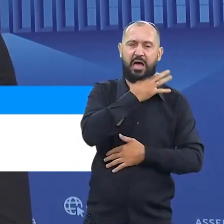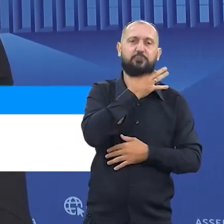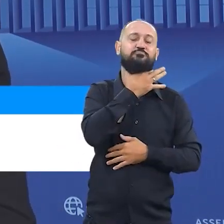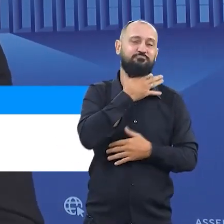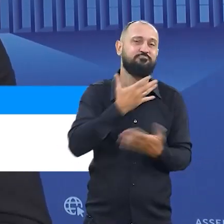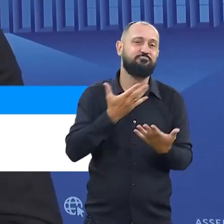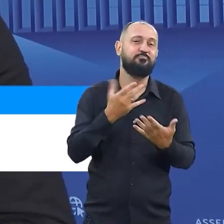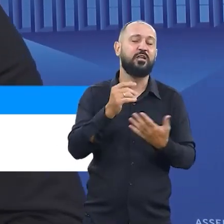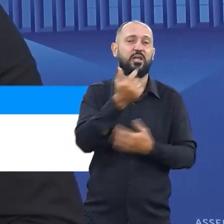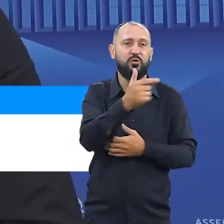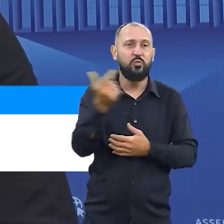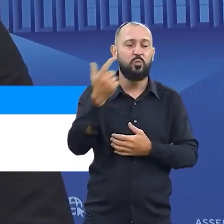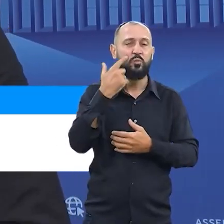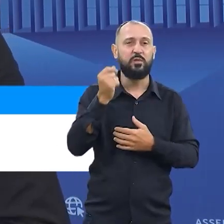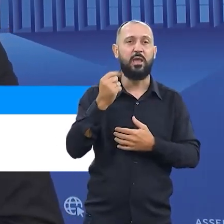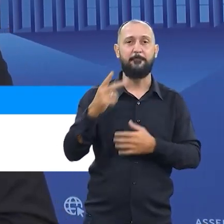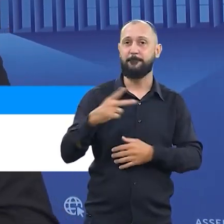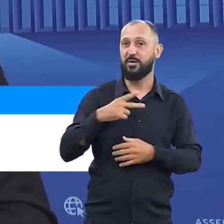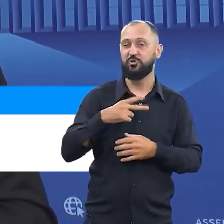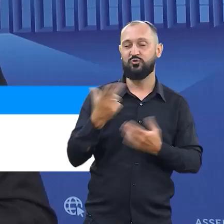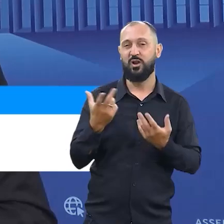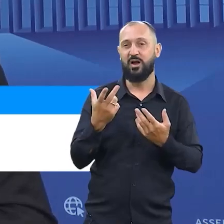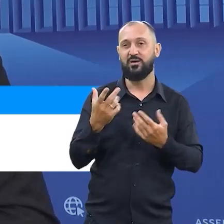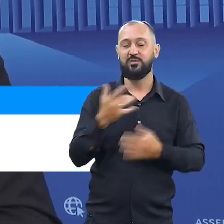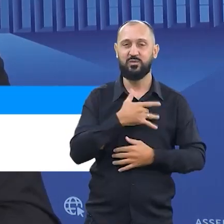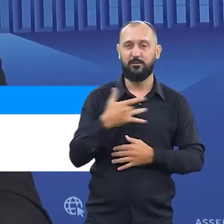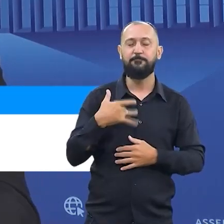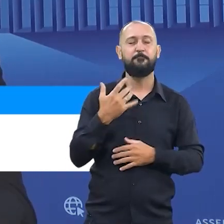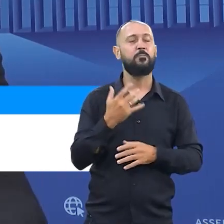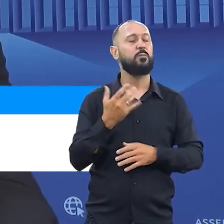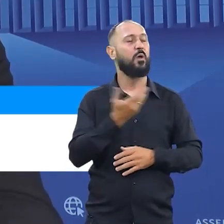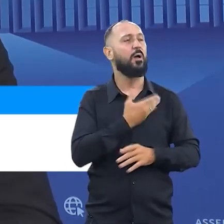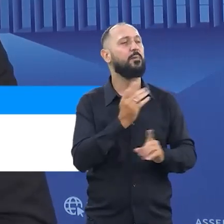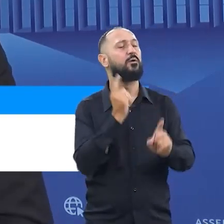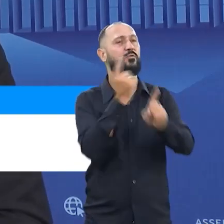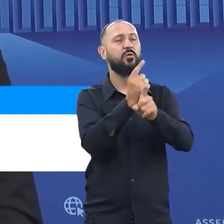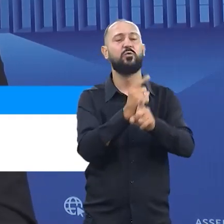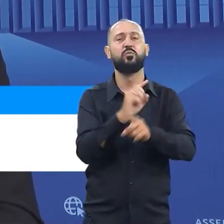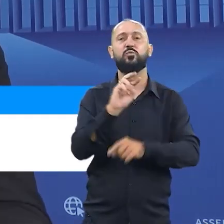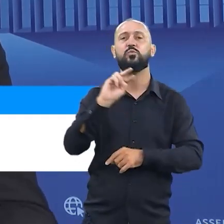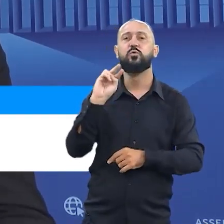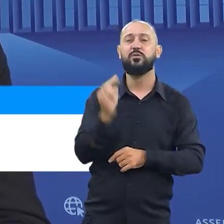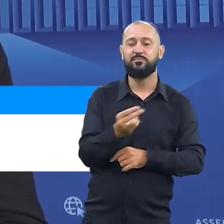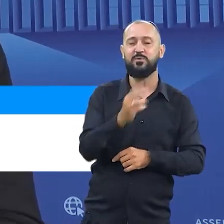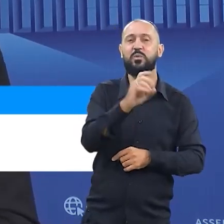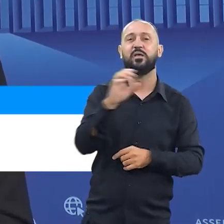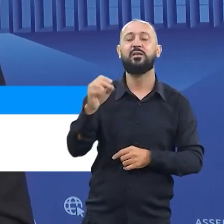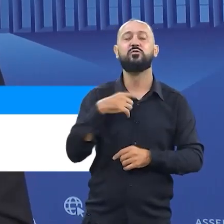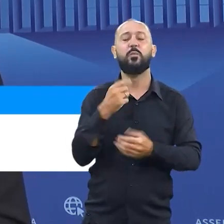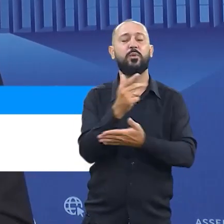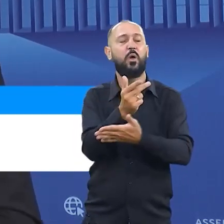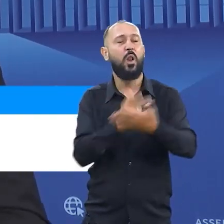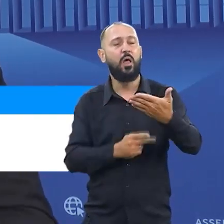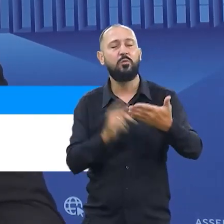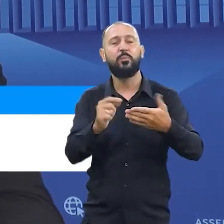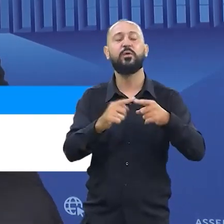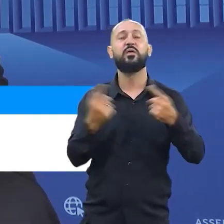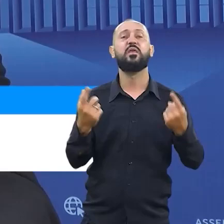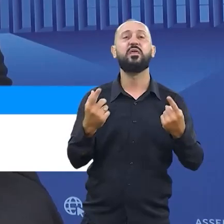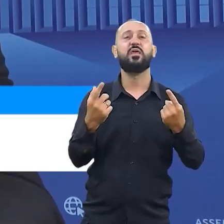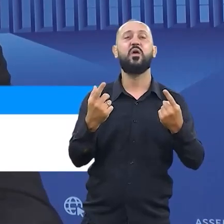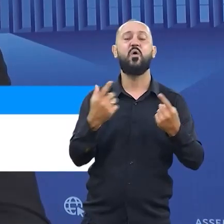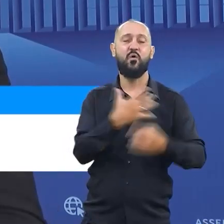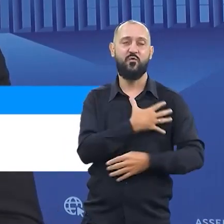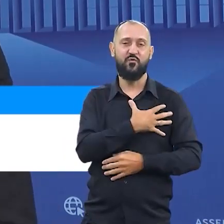custar caro para quem não tem aí um plano de saúde, agora há pouco encontrei um amigo que falou assim, eu paguei R$2.500 para ter esse laudo, só porque meu